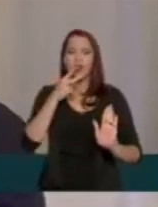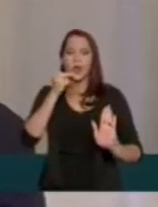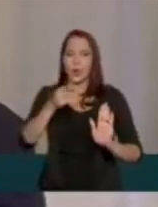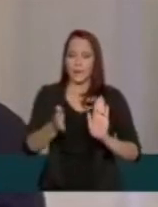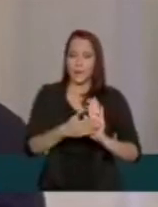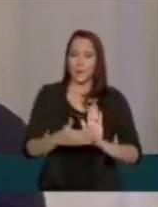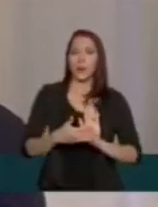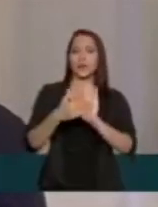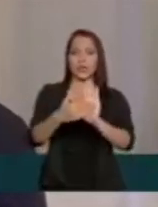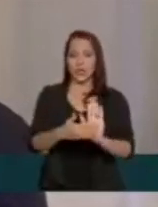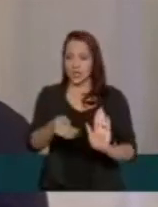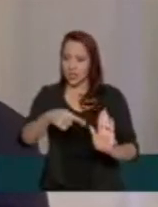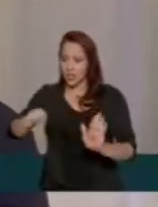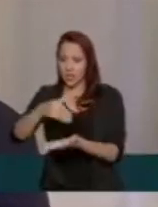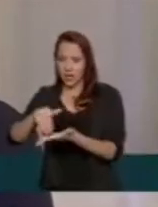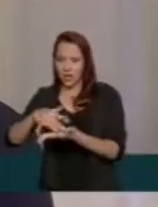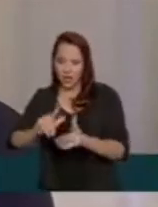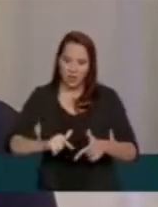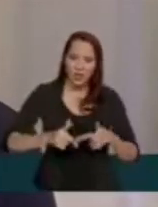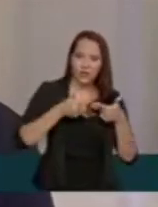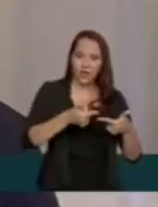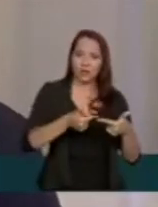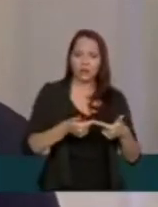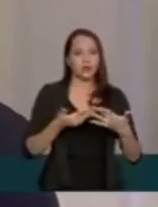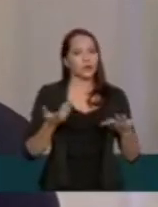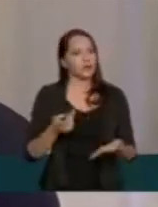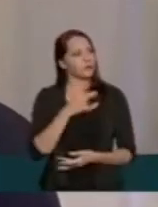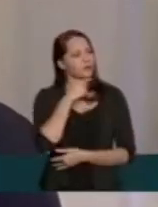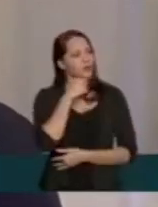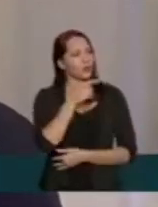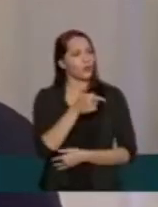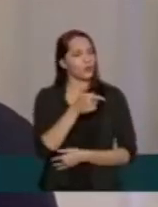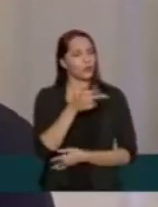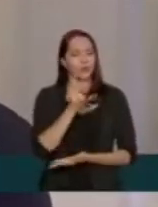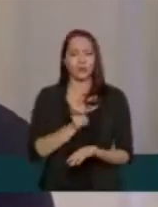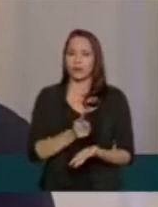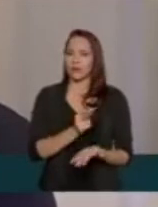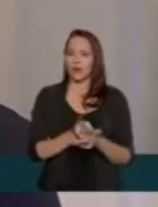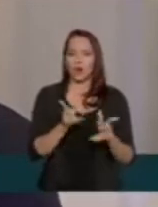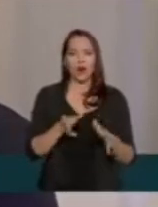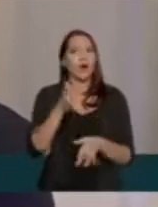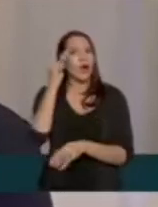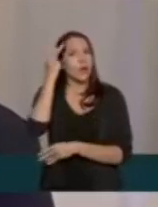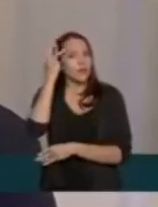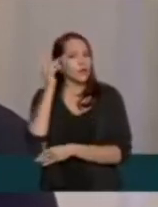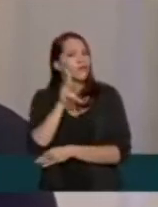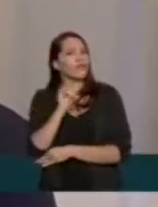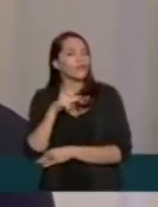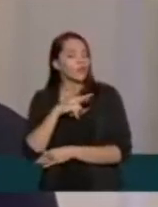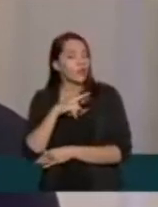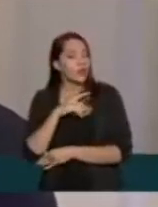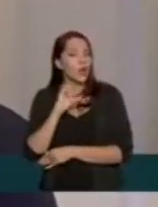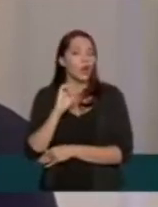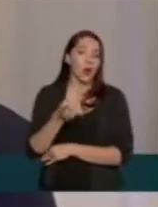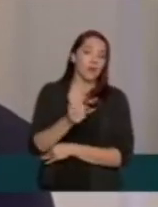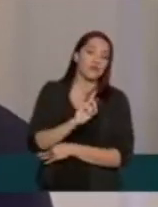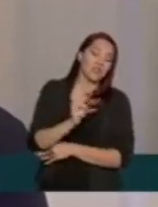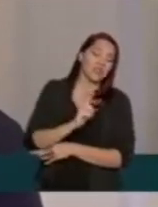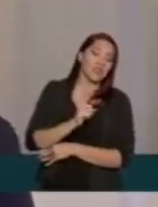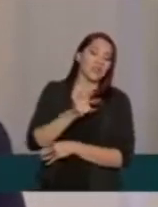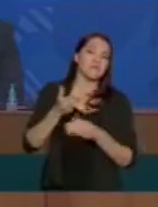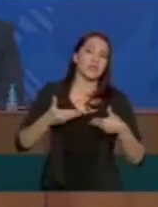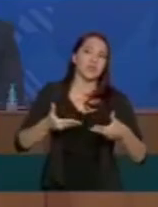pelos secretários, a gente vai sair daqui com a mesma dúvida. Amanhã vai ter ou não vai ter a divisão do